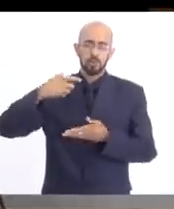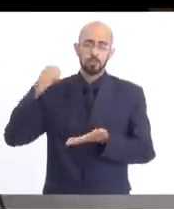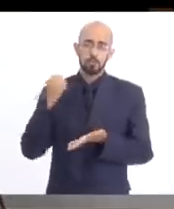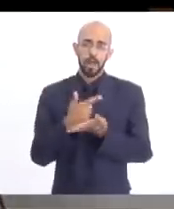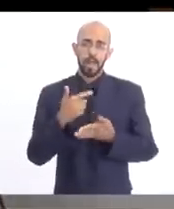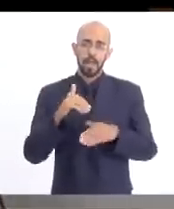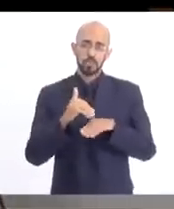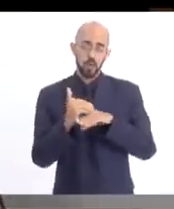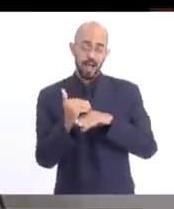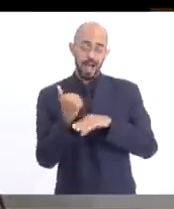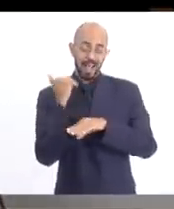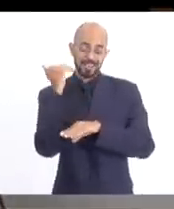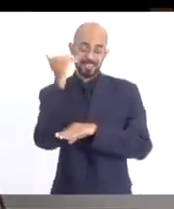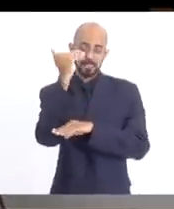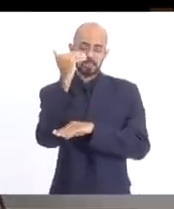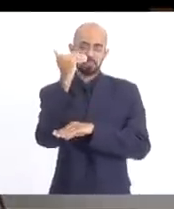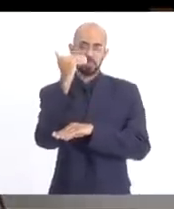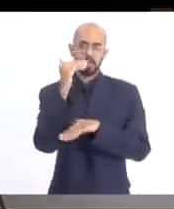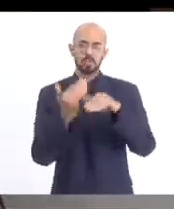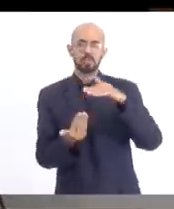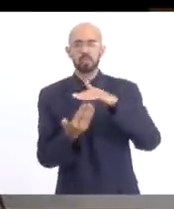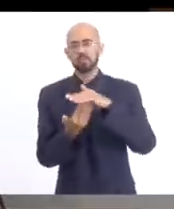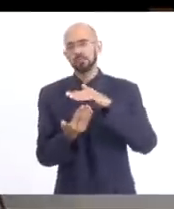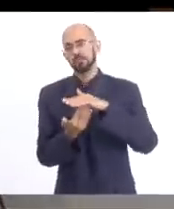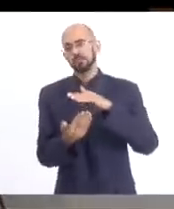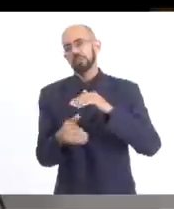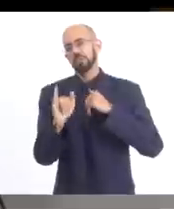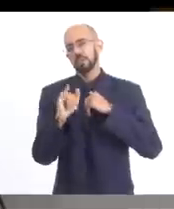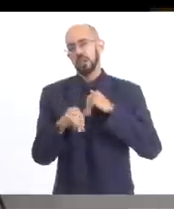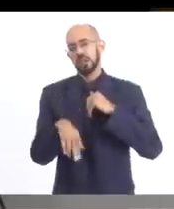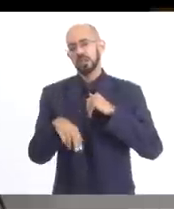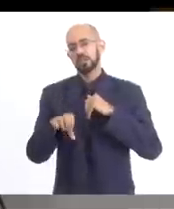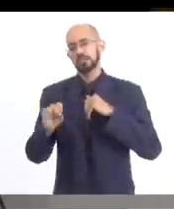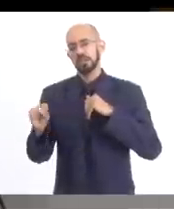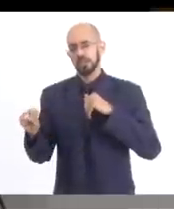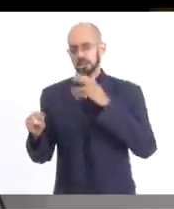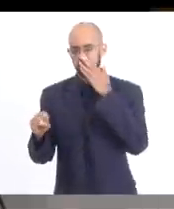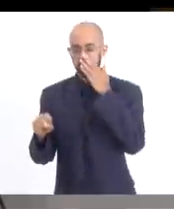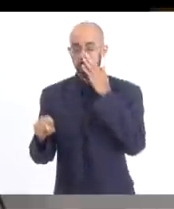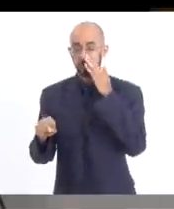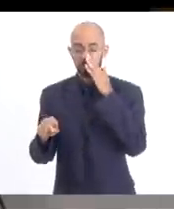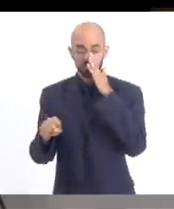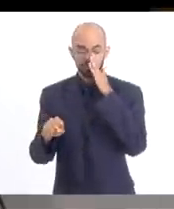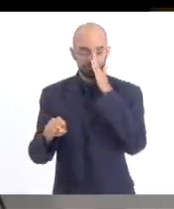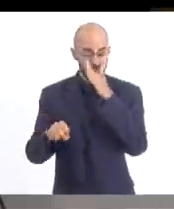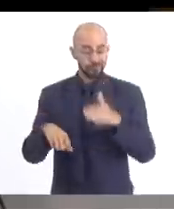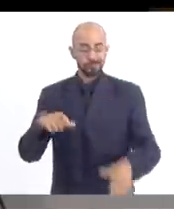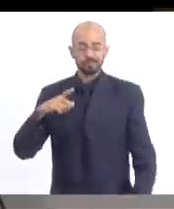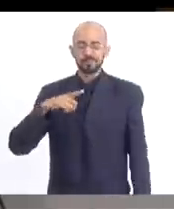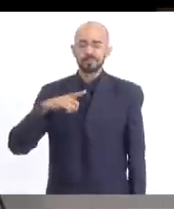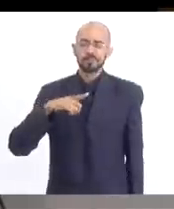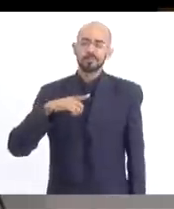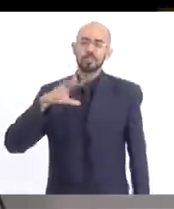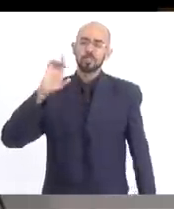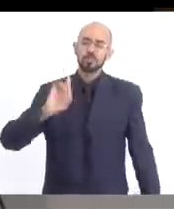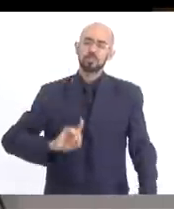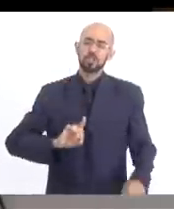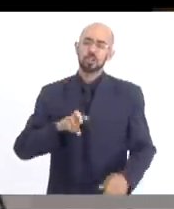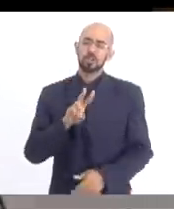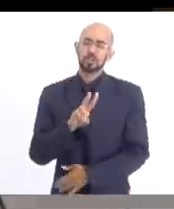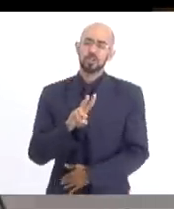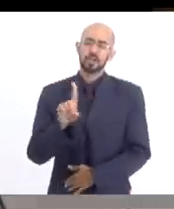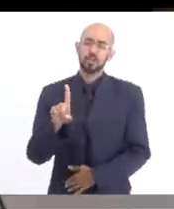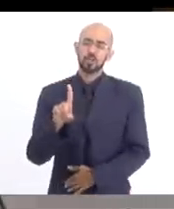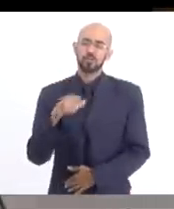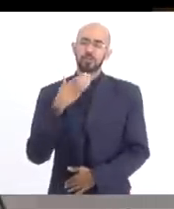teto, desde que tenham adquirido a questão, o direito de aposentar em 31/12. Aqueles